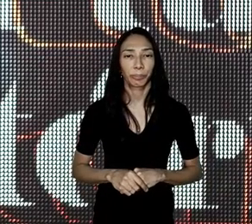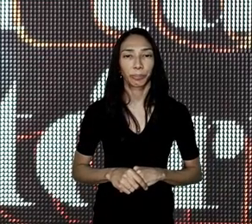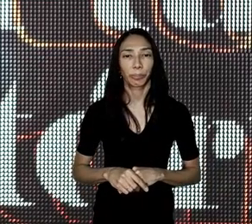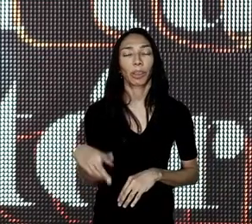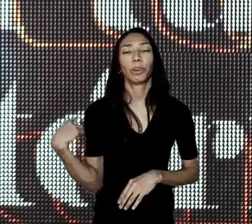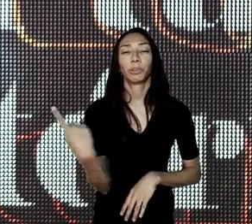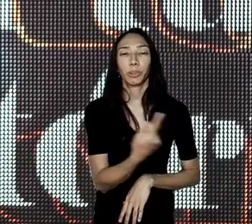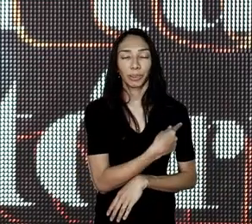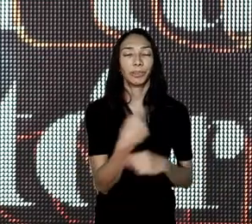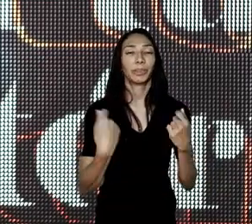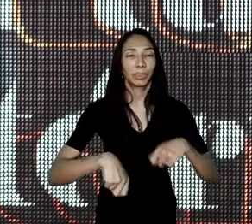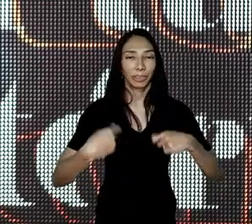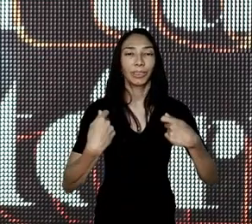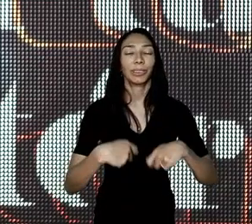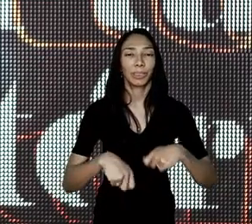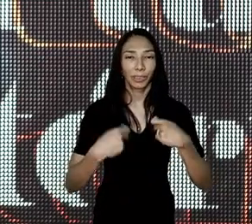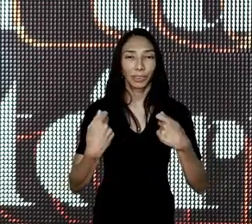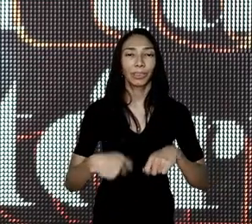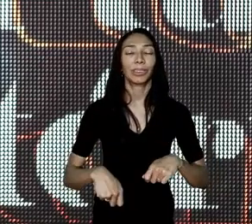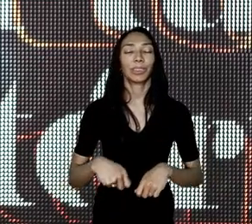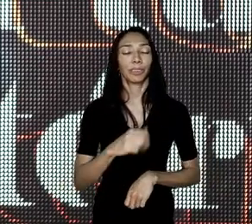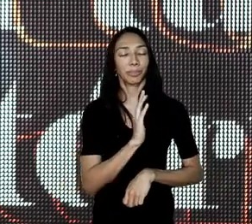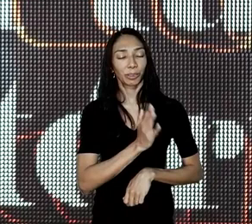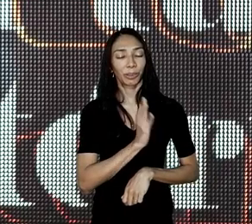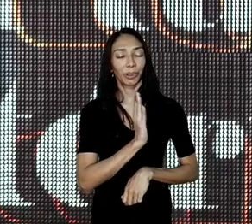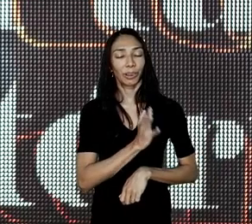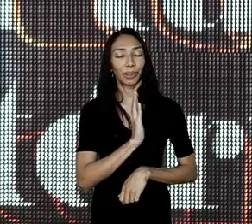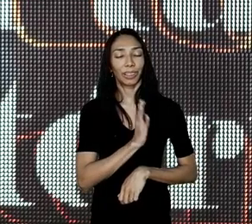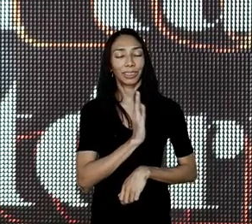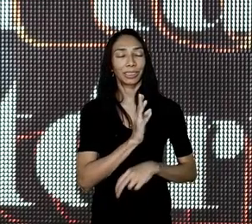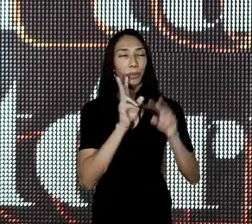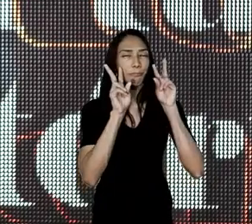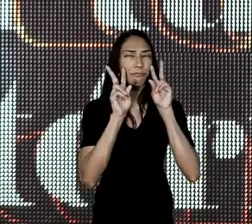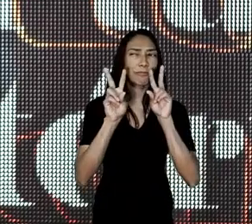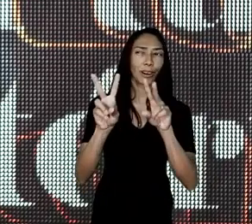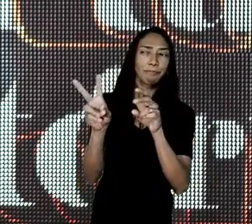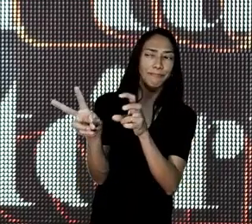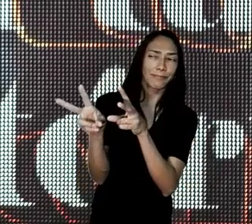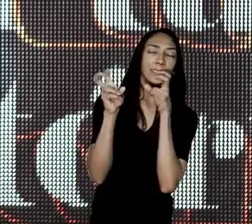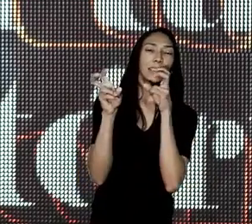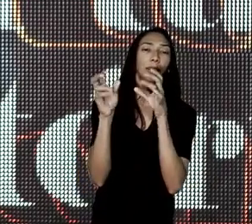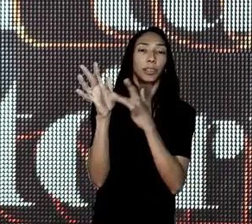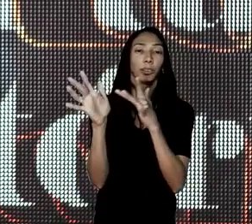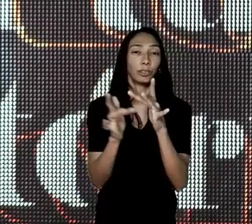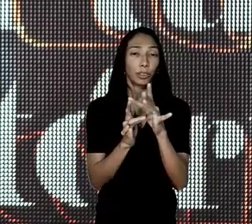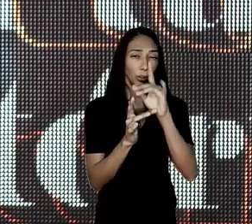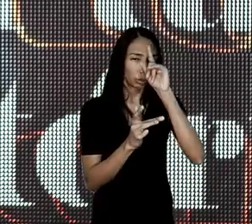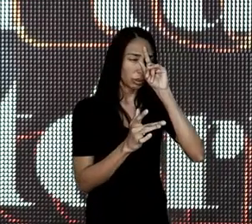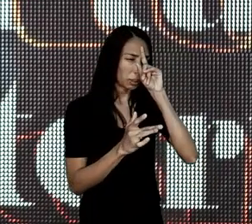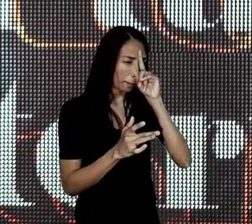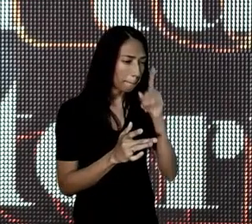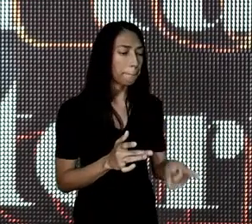nós precisamos de pessoas com esse coração. Quando Jesus entra ali e Ele dá uma ordem ao espírito